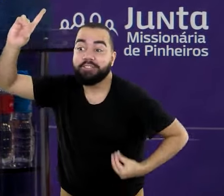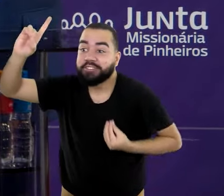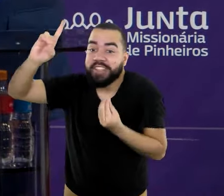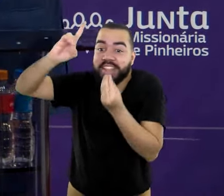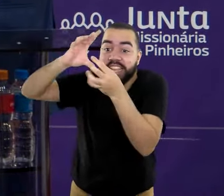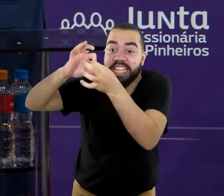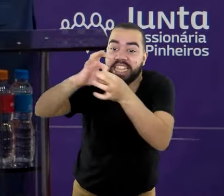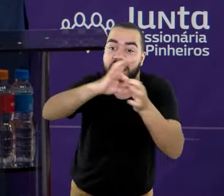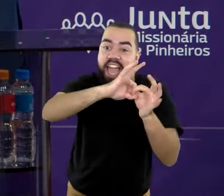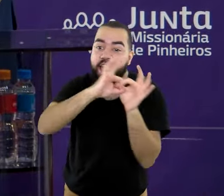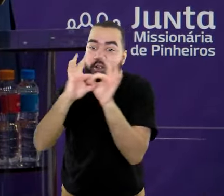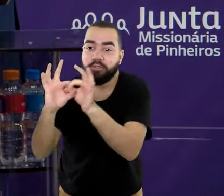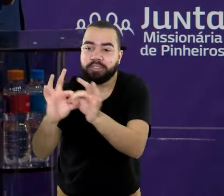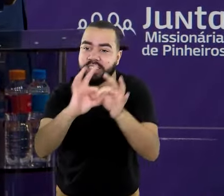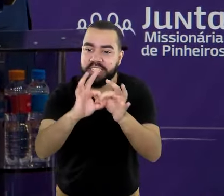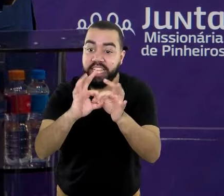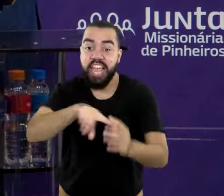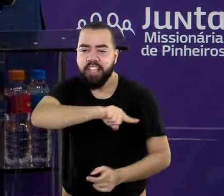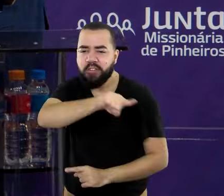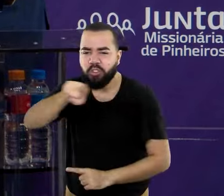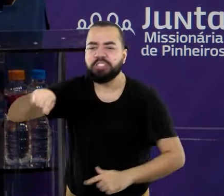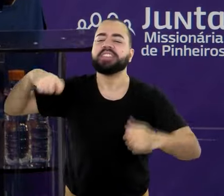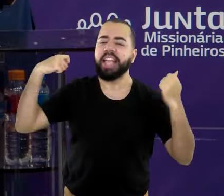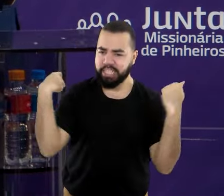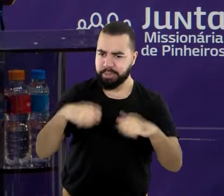Que essa bênção também esteja na vida de vocês.